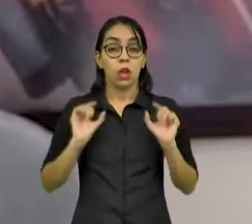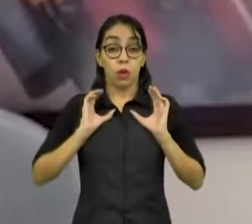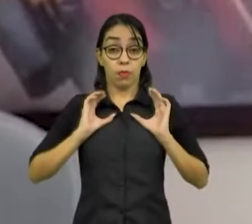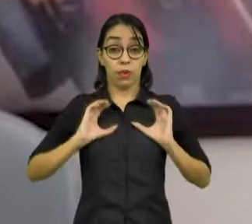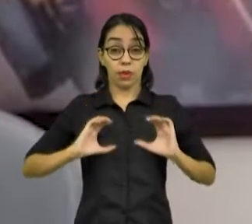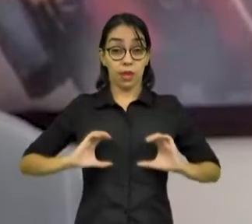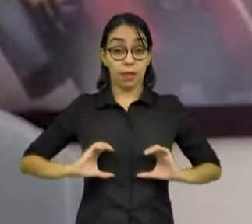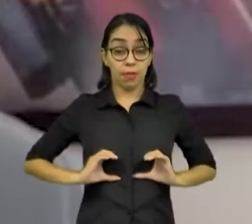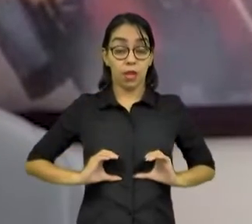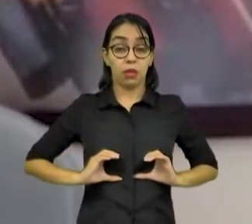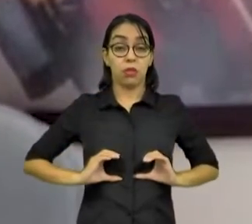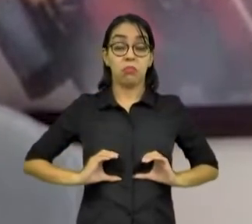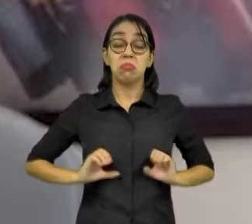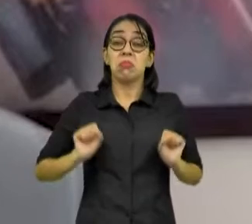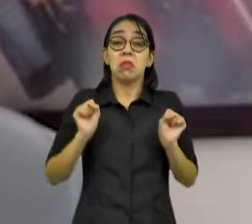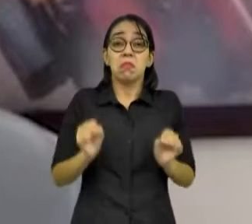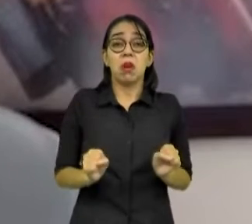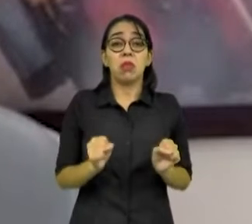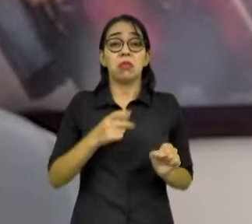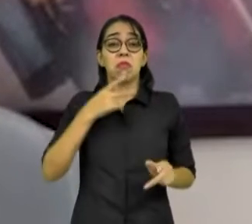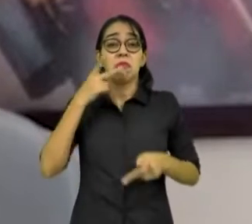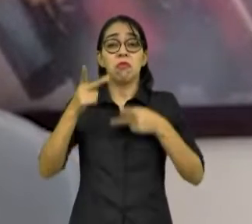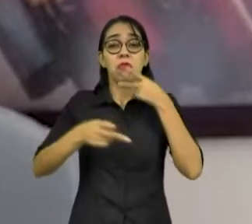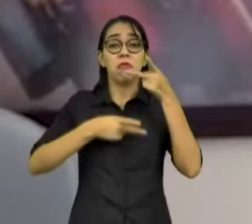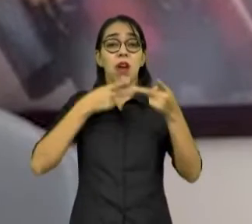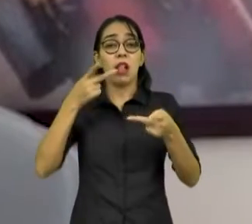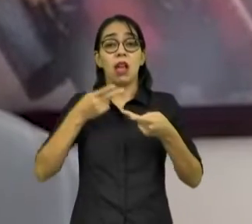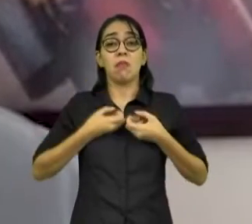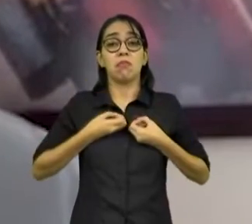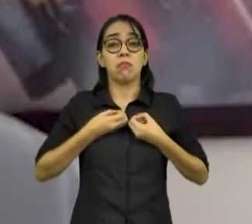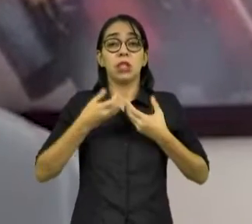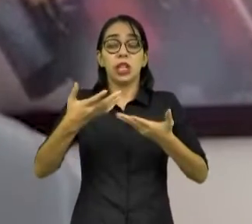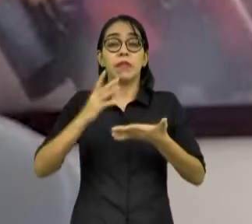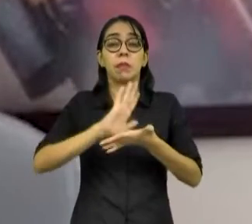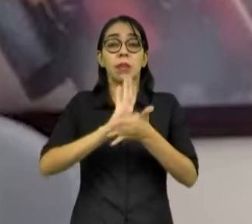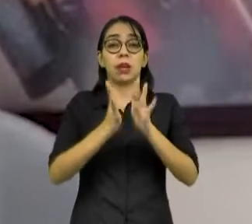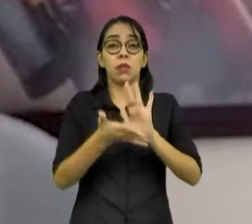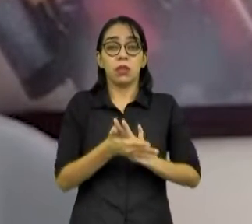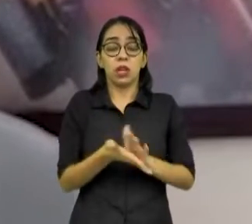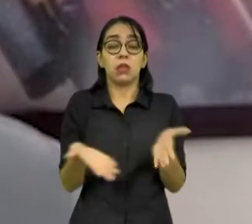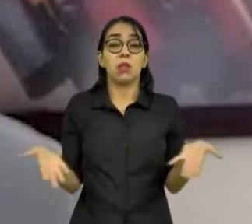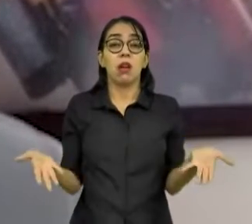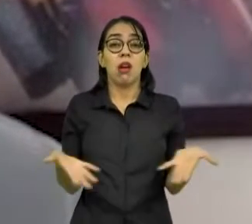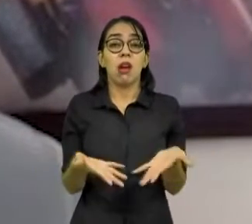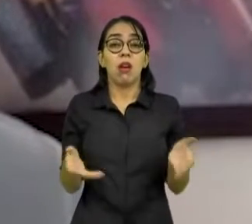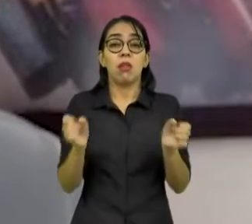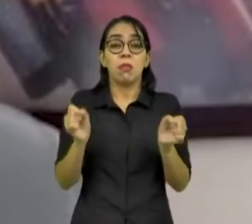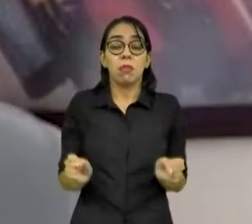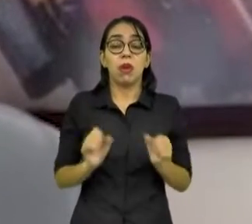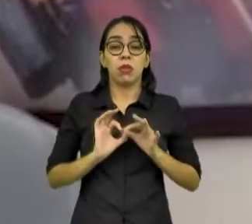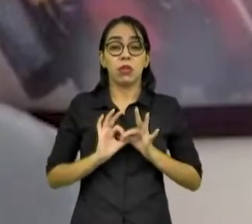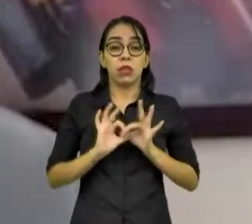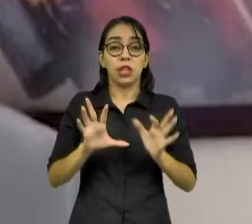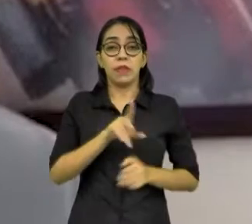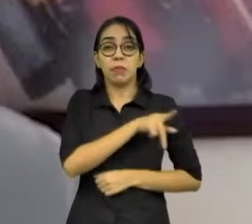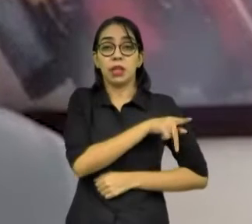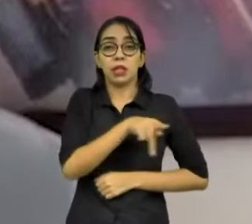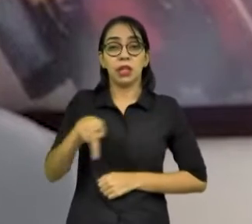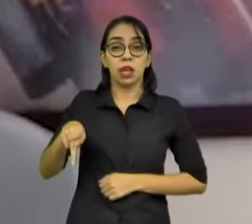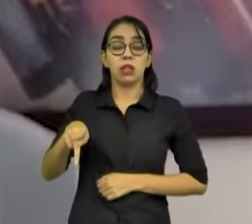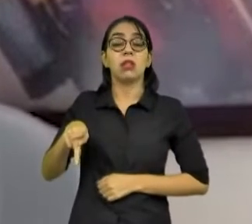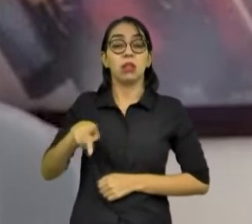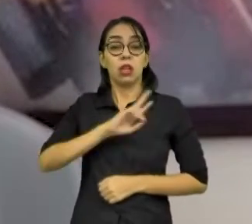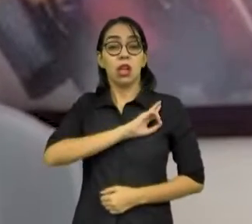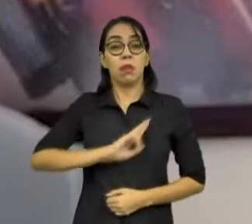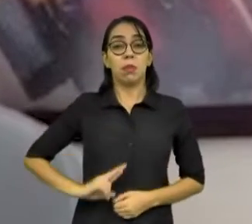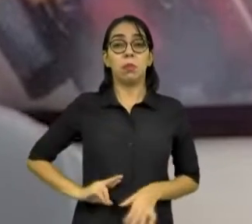abertamente preconceituosas, né, de figuras políticas que estão hoje desde parlamentos até a presidência da República. Em segundo lugar, nós